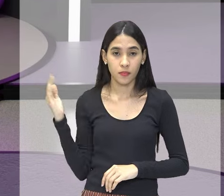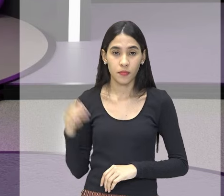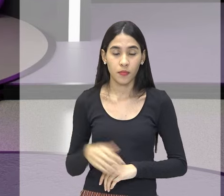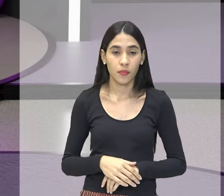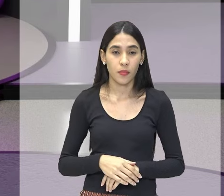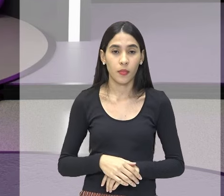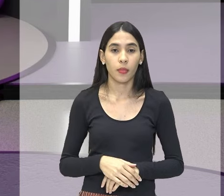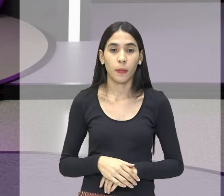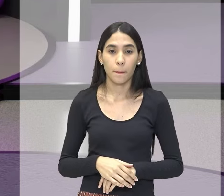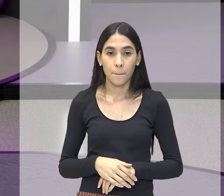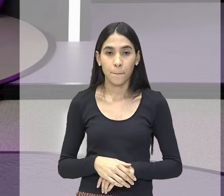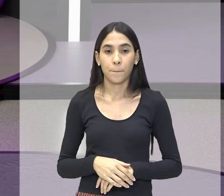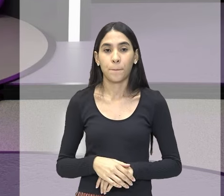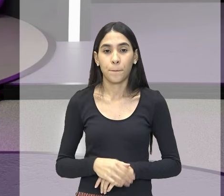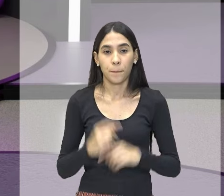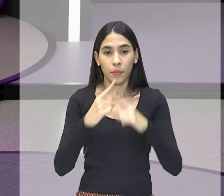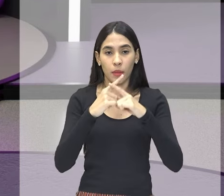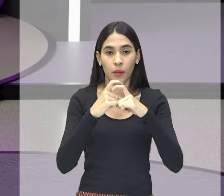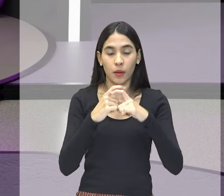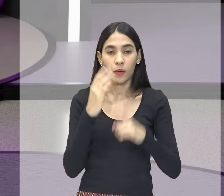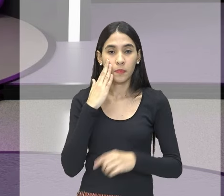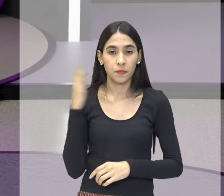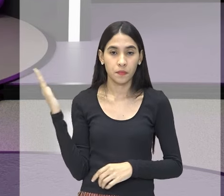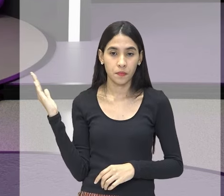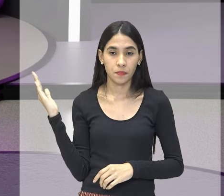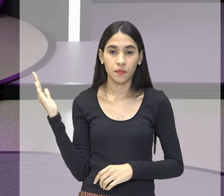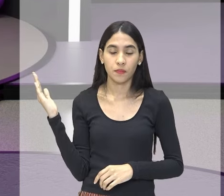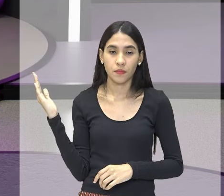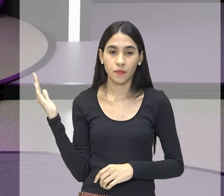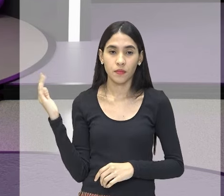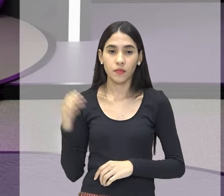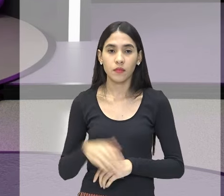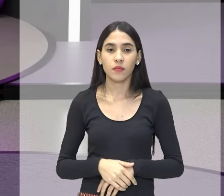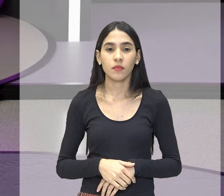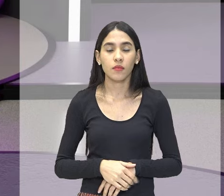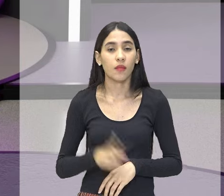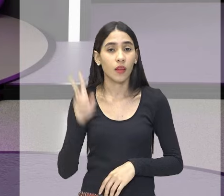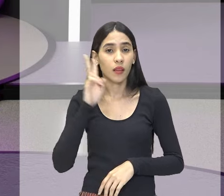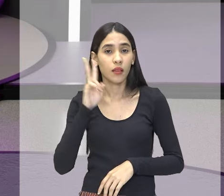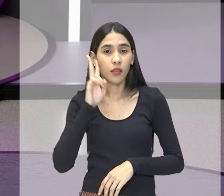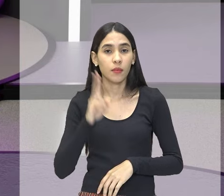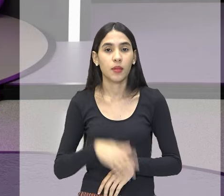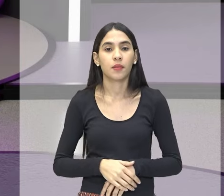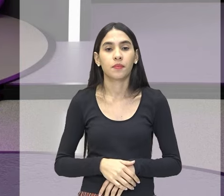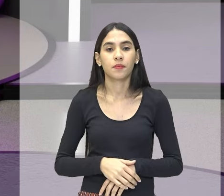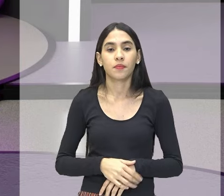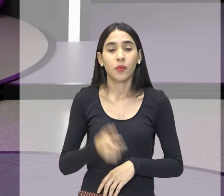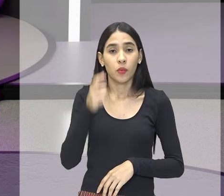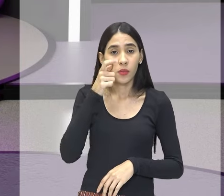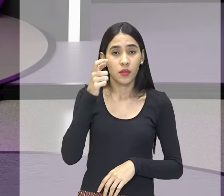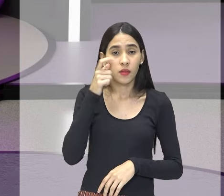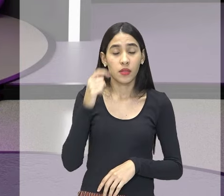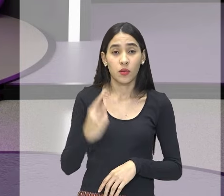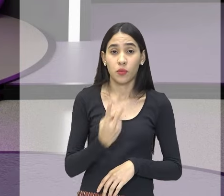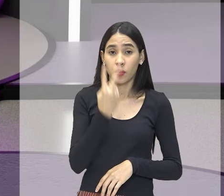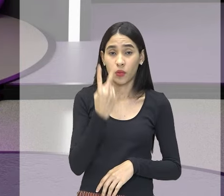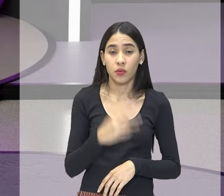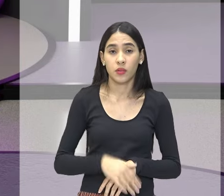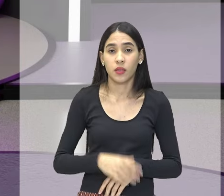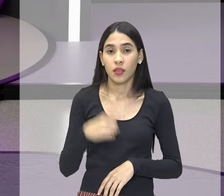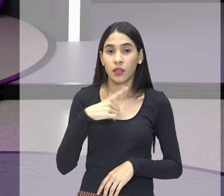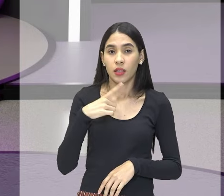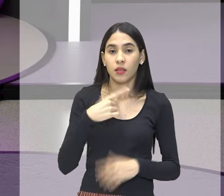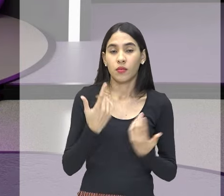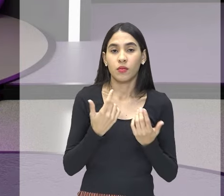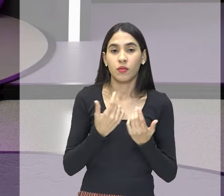observações, nós temos multiplicação de variáveis diferentes. Lembra que lá na observação 2, a